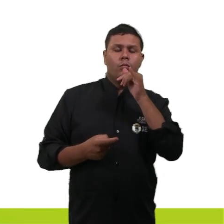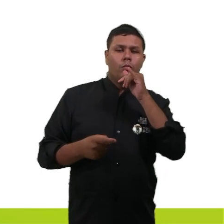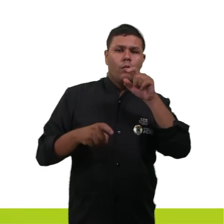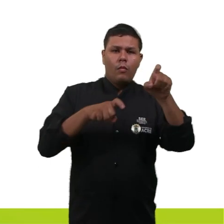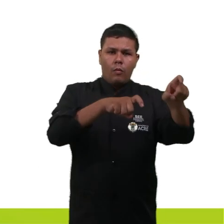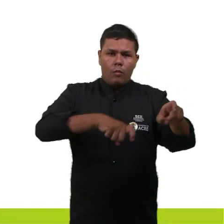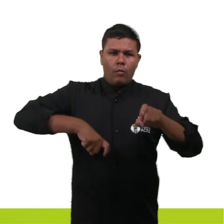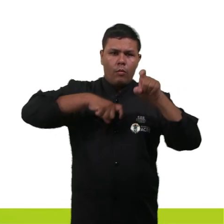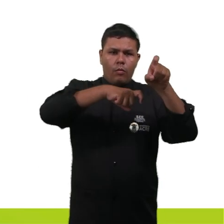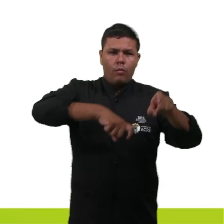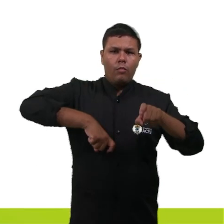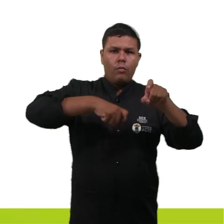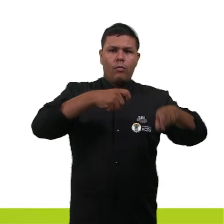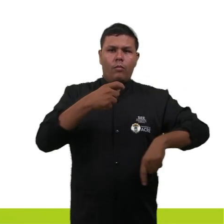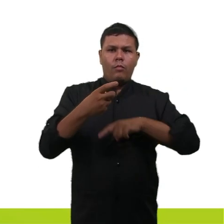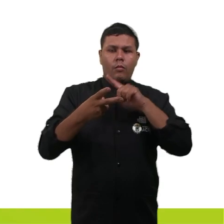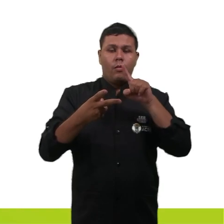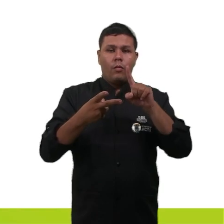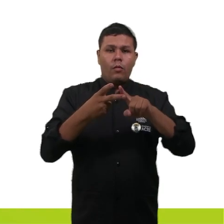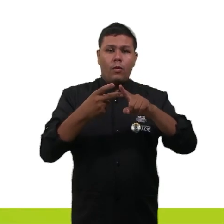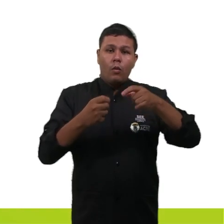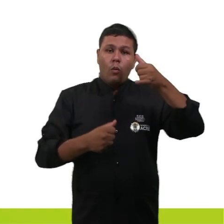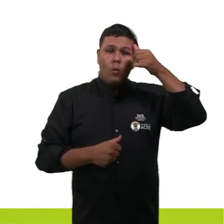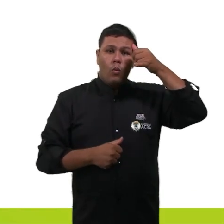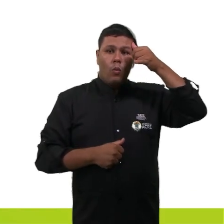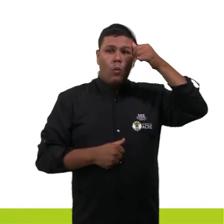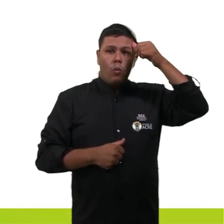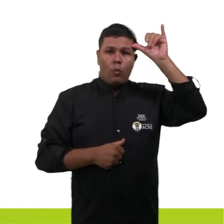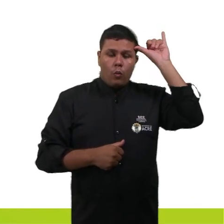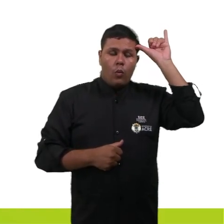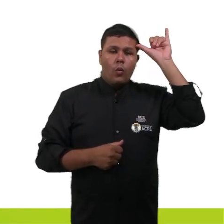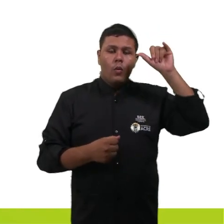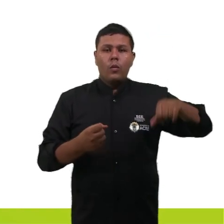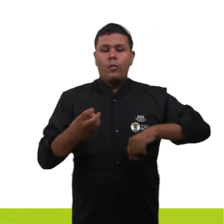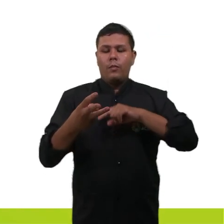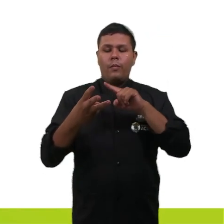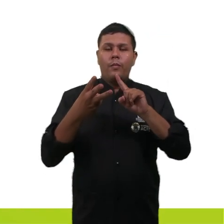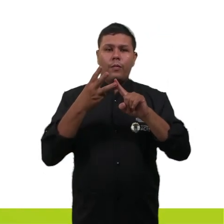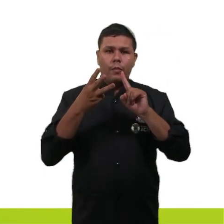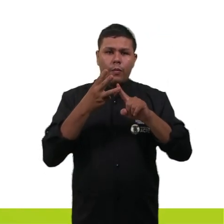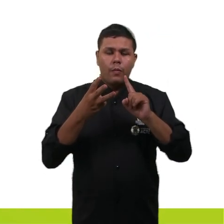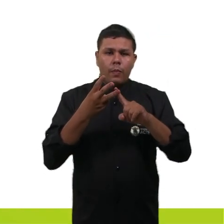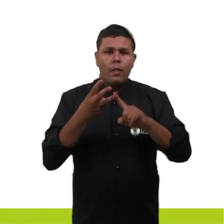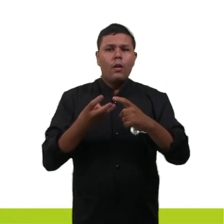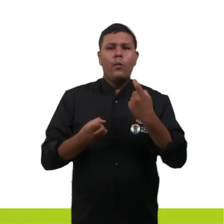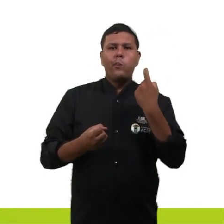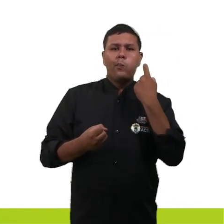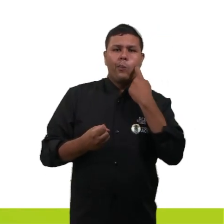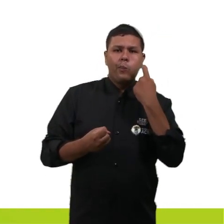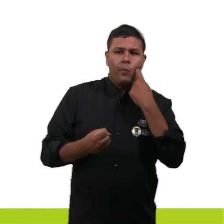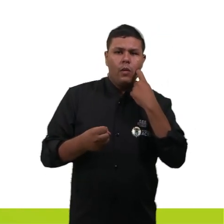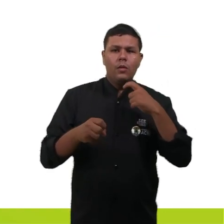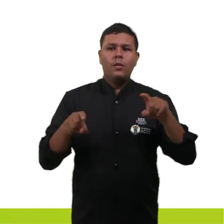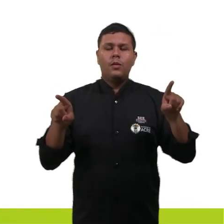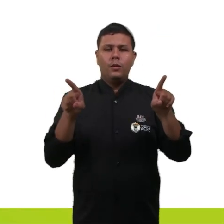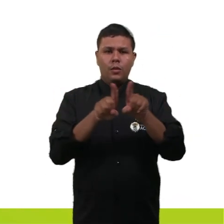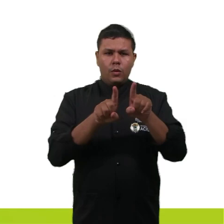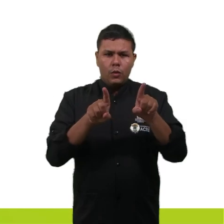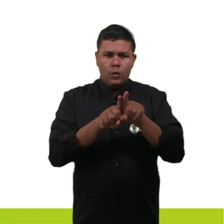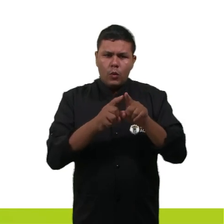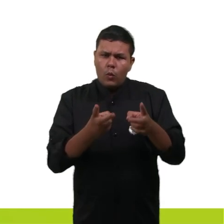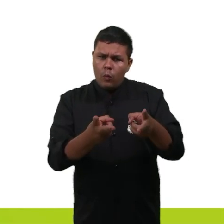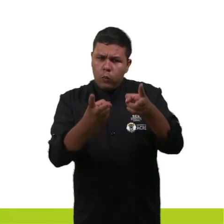agricultura, a gente tem como exemplo a pecuária, a silvicultura, a pesca e o extrativismo, tanto mineral